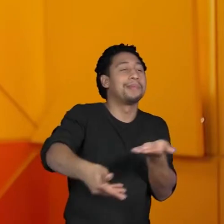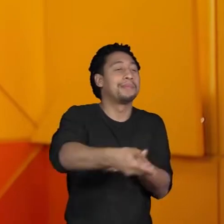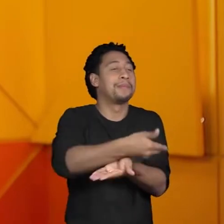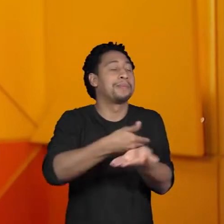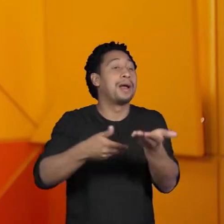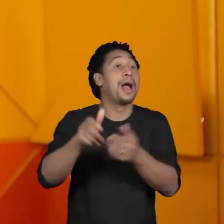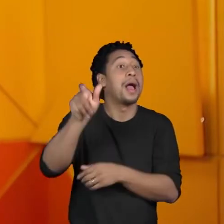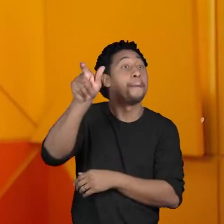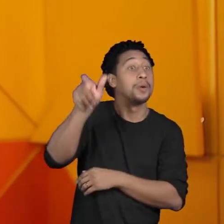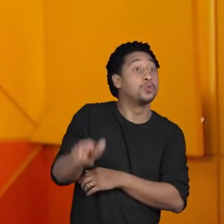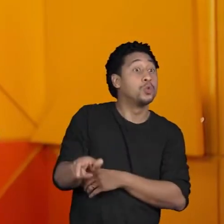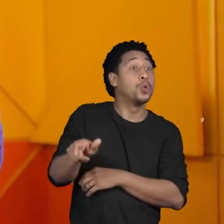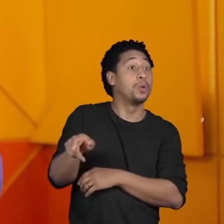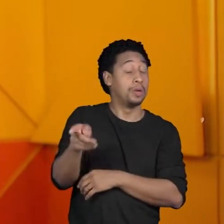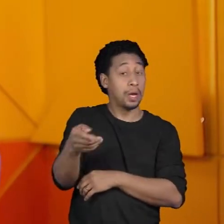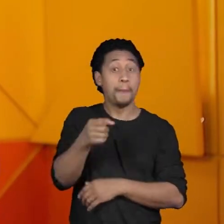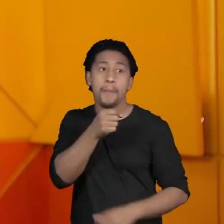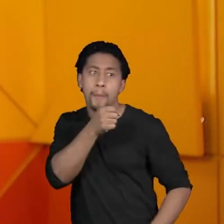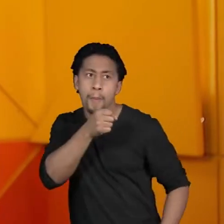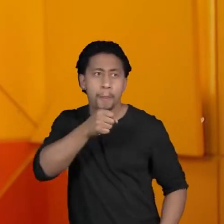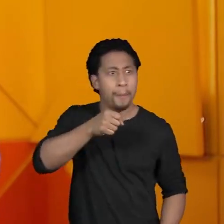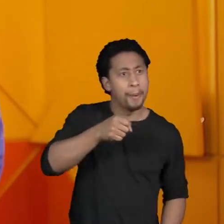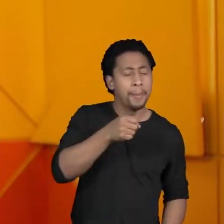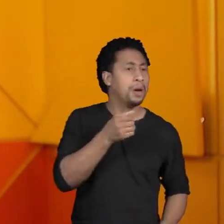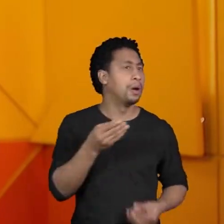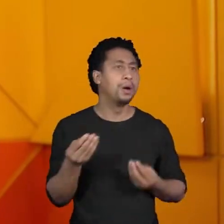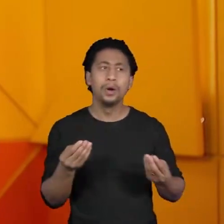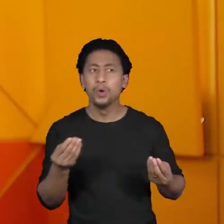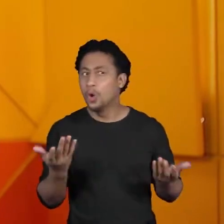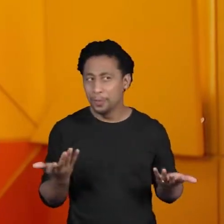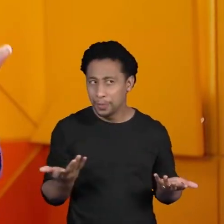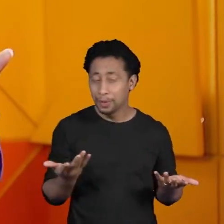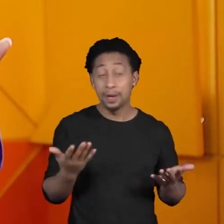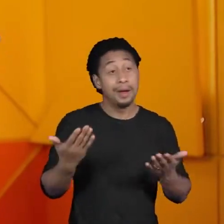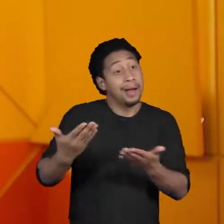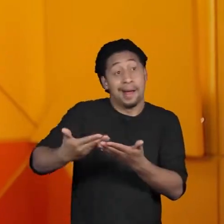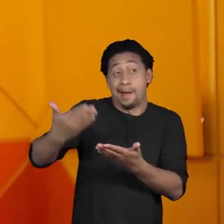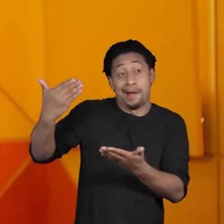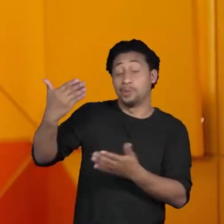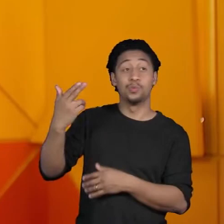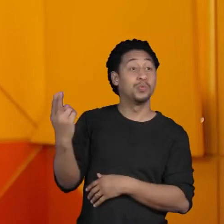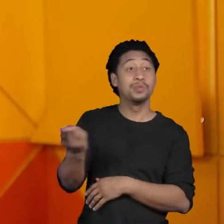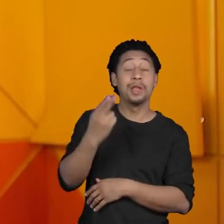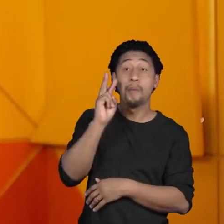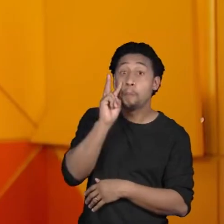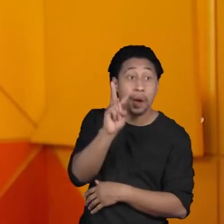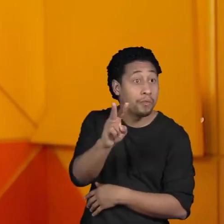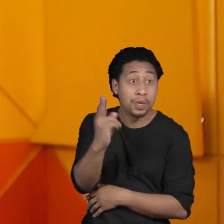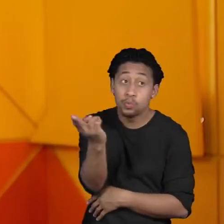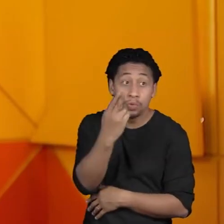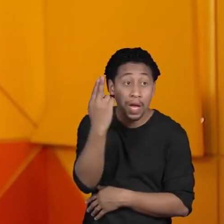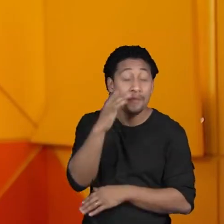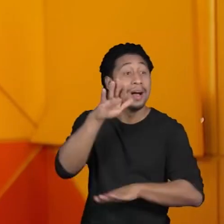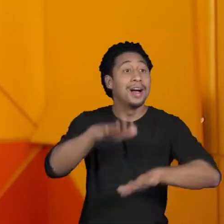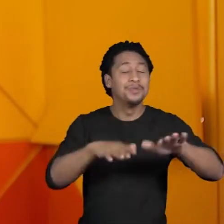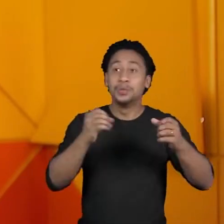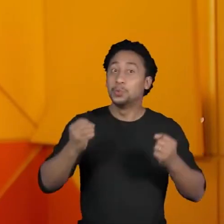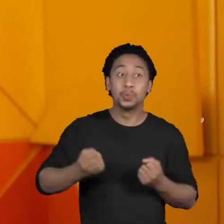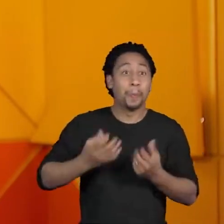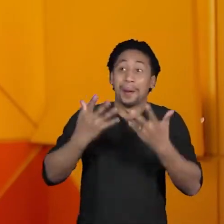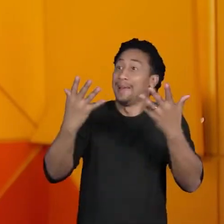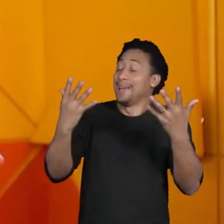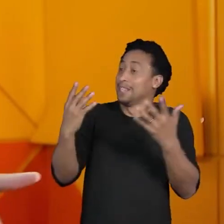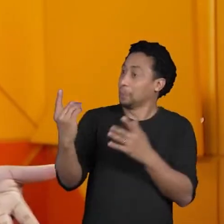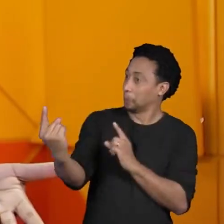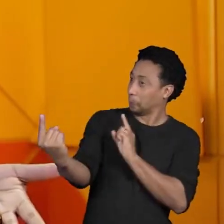que marcava, e tem a questão da voz, do radialista, que marca alguns nomes. Você que trabalha no rádio, como